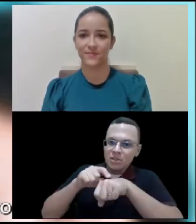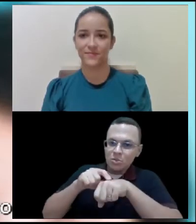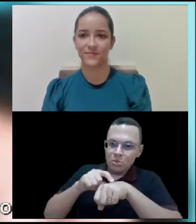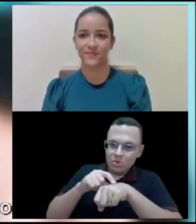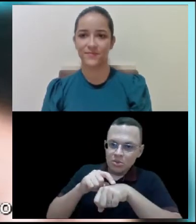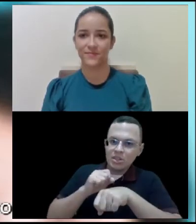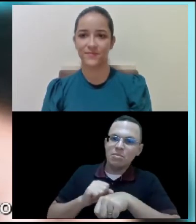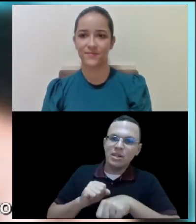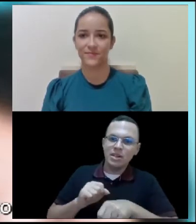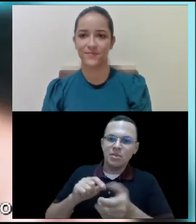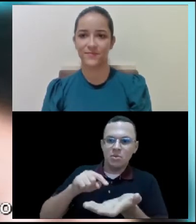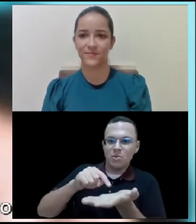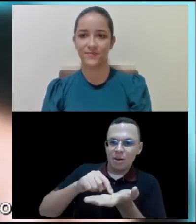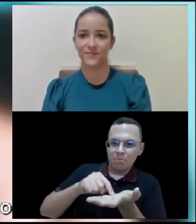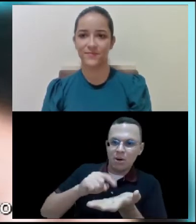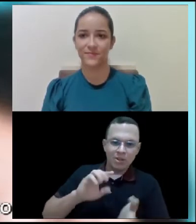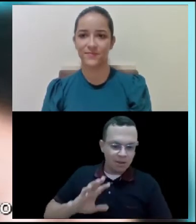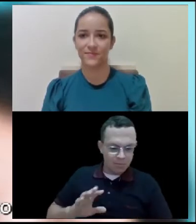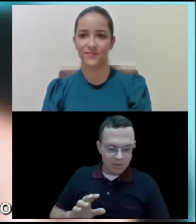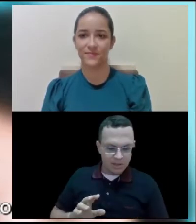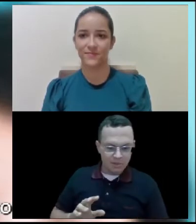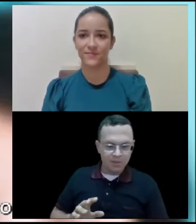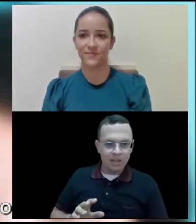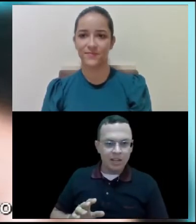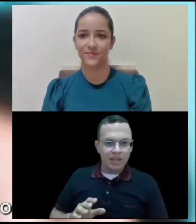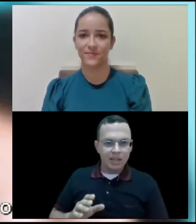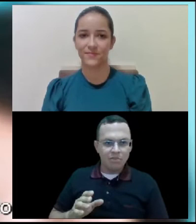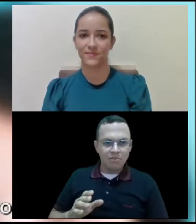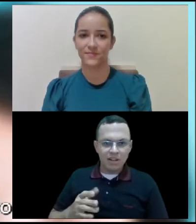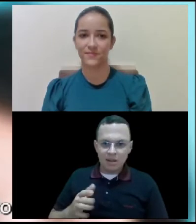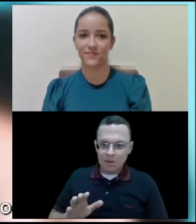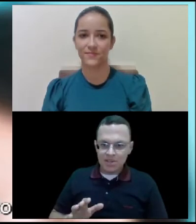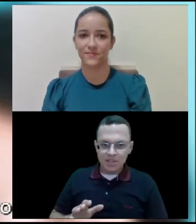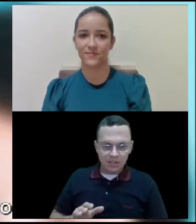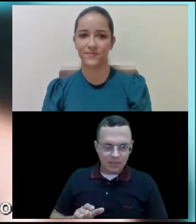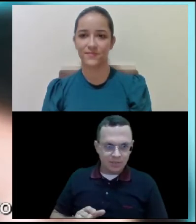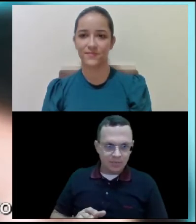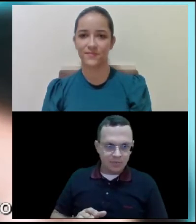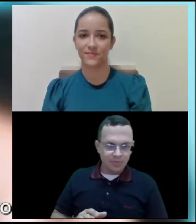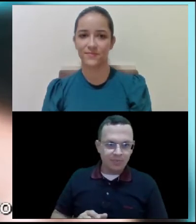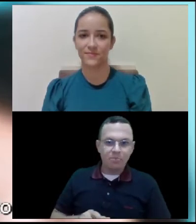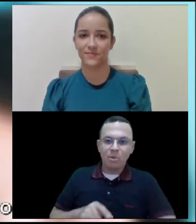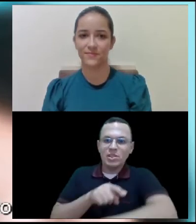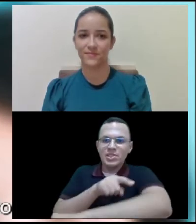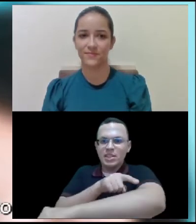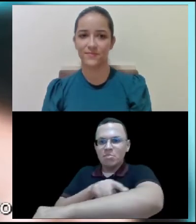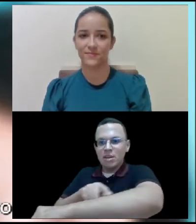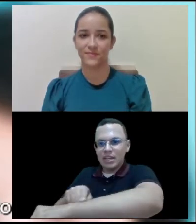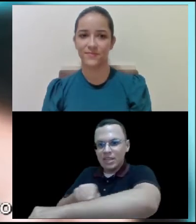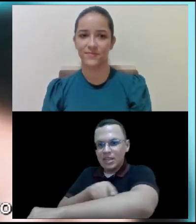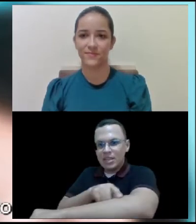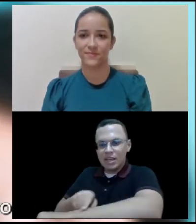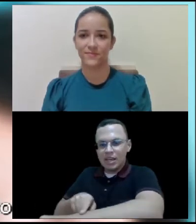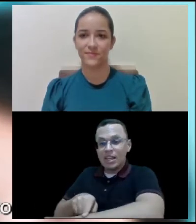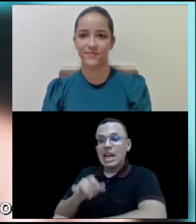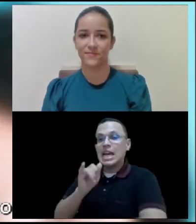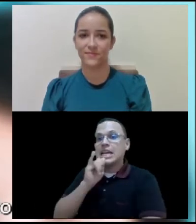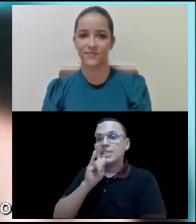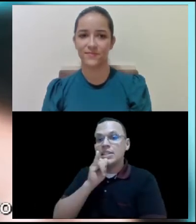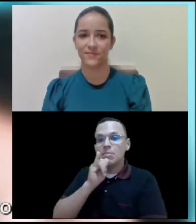Pode ser no dorso da mão ou na palma da mão. E vai variar bastante. Pode ser também